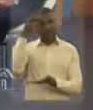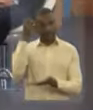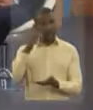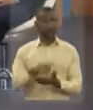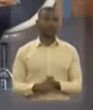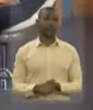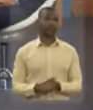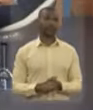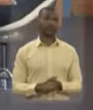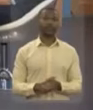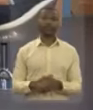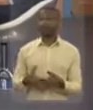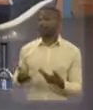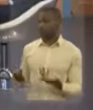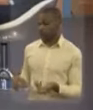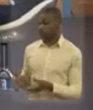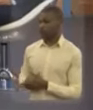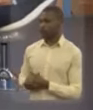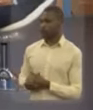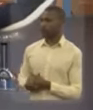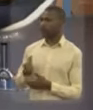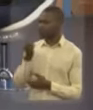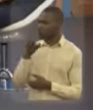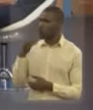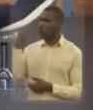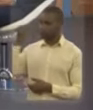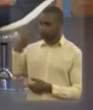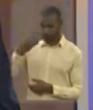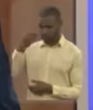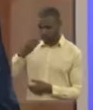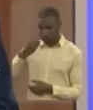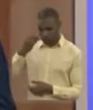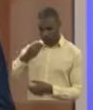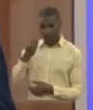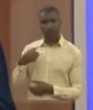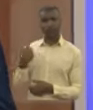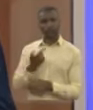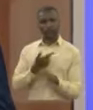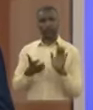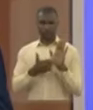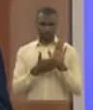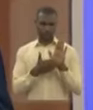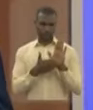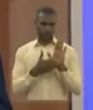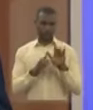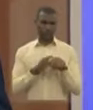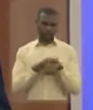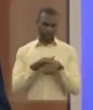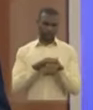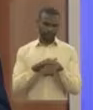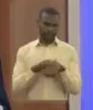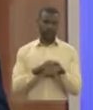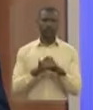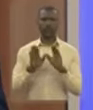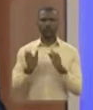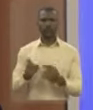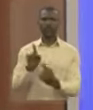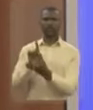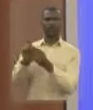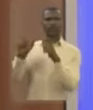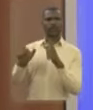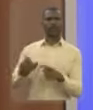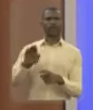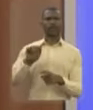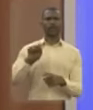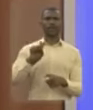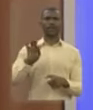pa eh muito boa oportunidade da gente falar de proposta né talvez a gente atendeu tanto a Vila Basso que